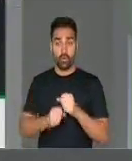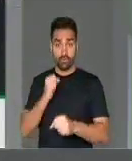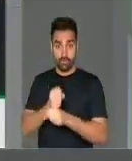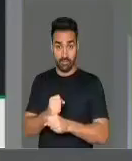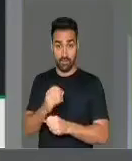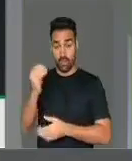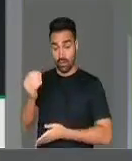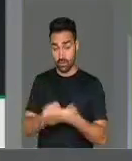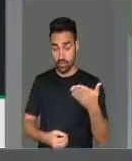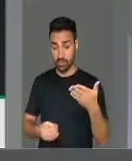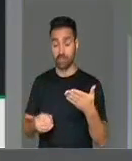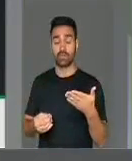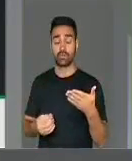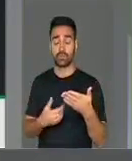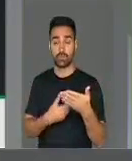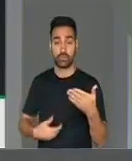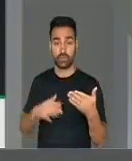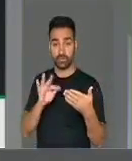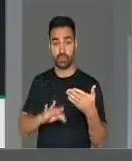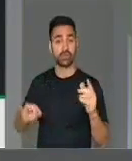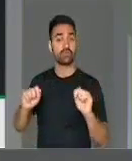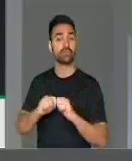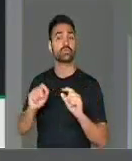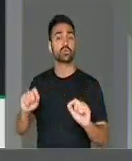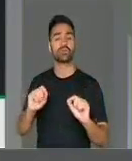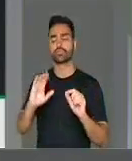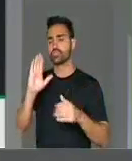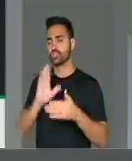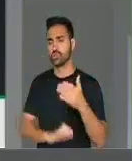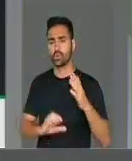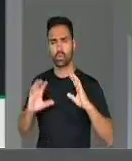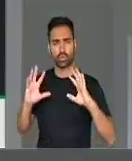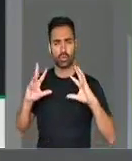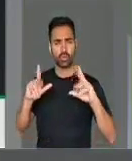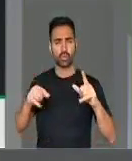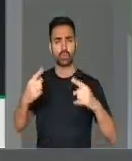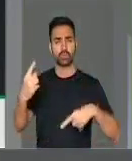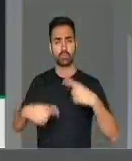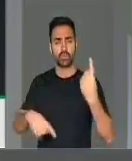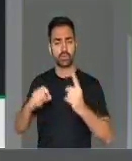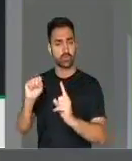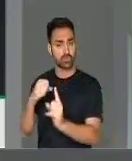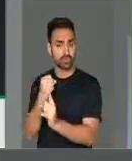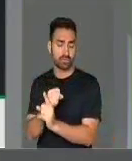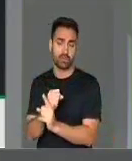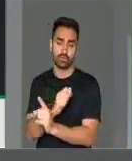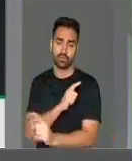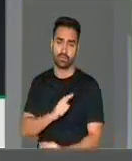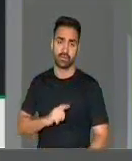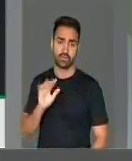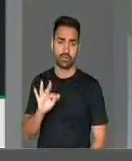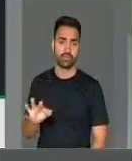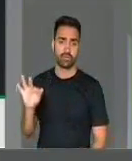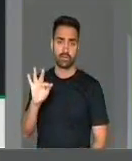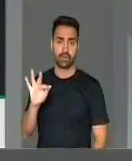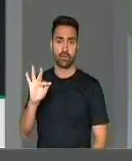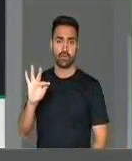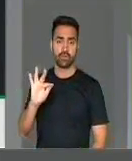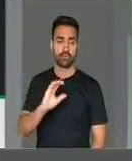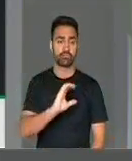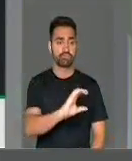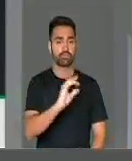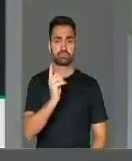no orçamento da União, retira todas as políticas sociais do governo federal para os